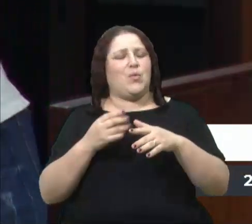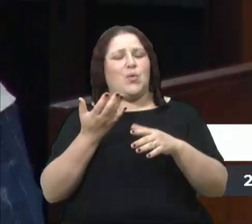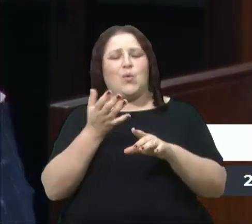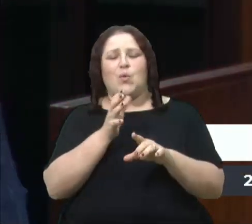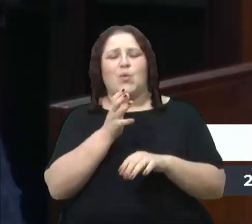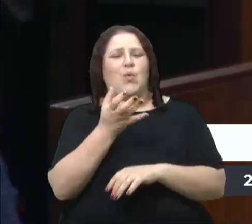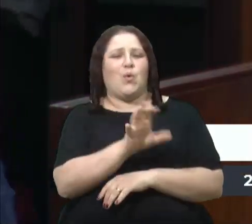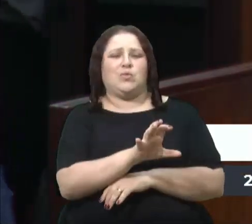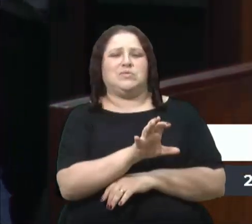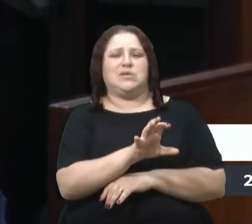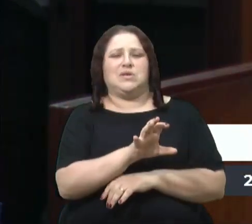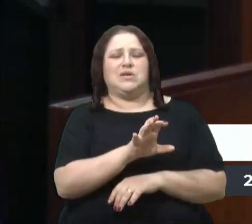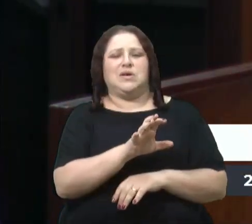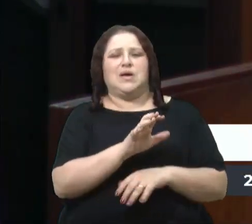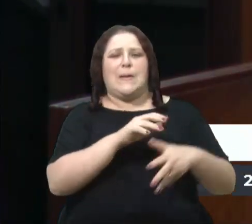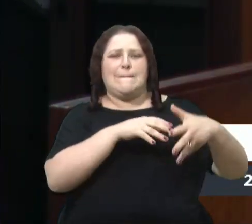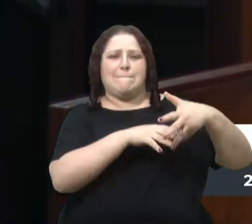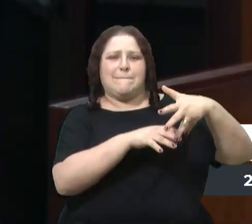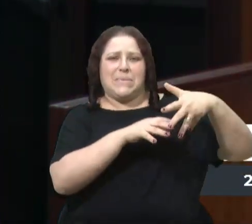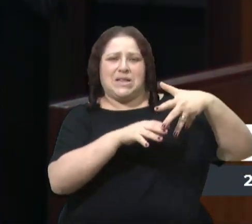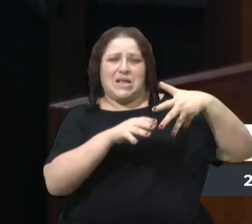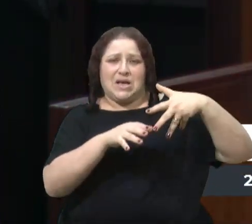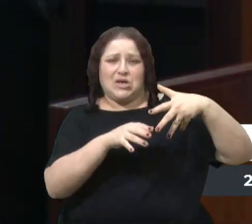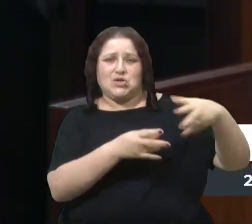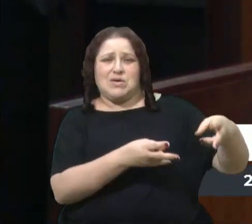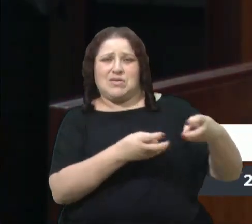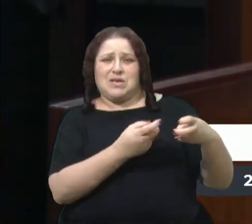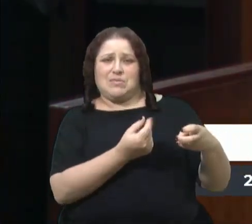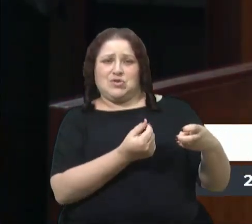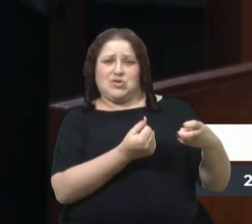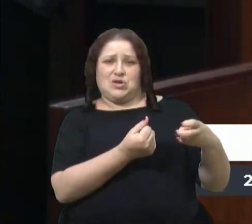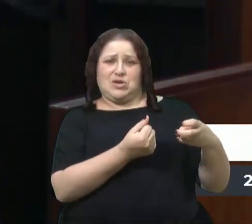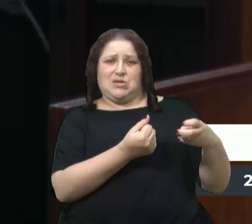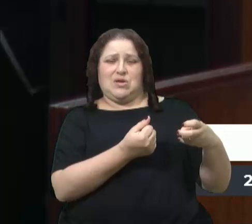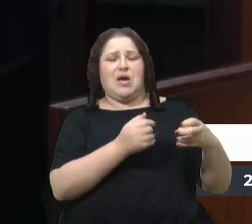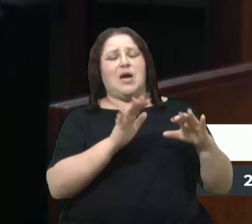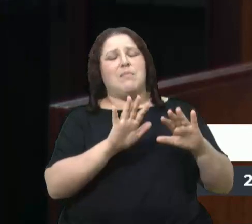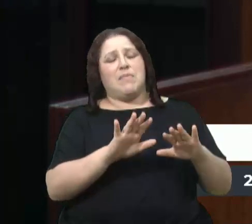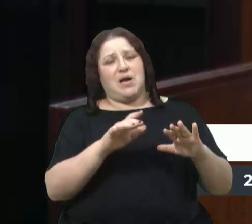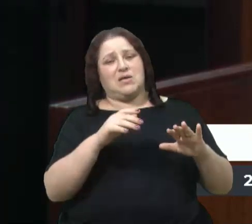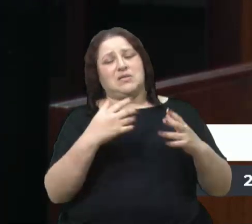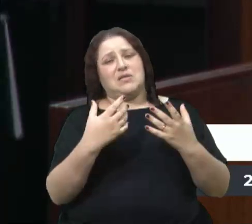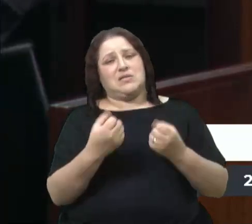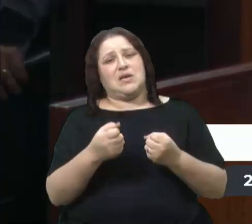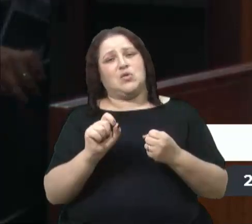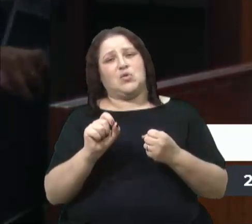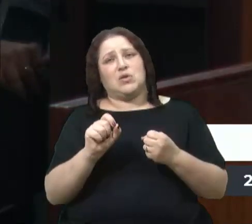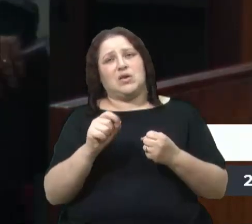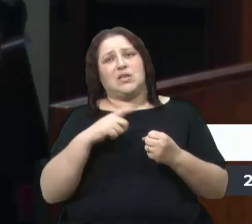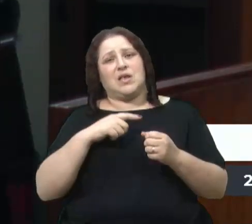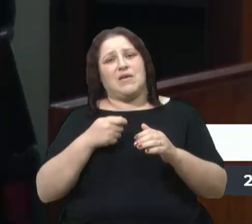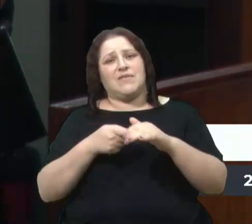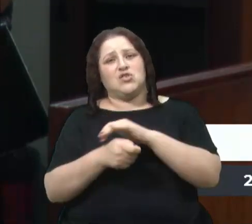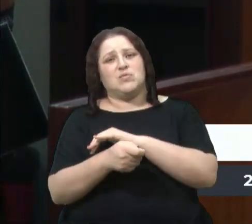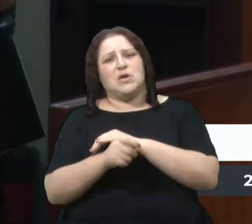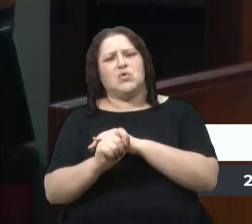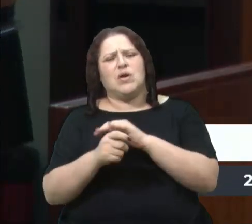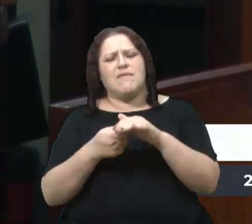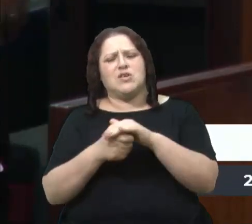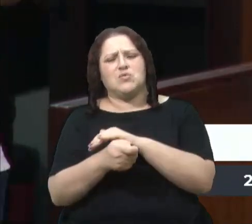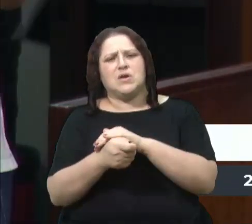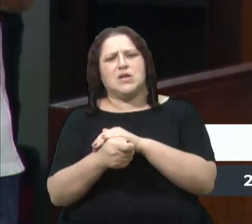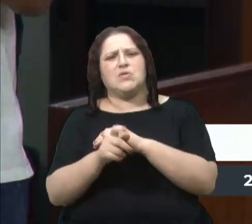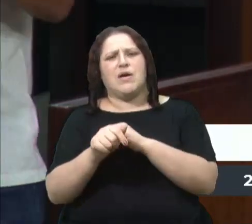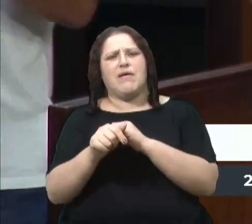Sempre fui a favor de pedágio de investimento. E se for de investimento, o investimento que vai acontecer é na duplicação da serra.